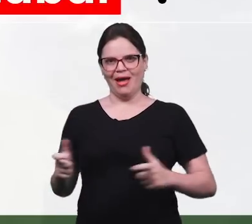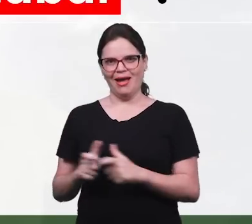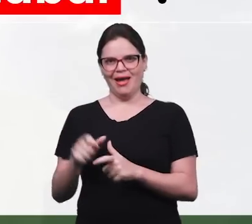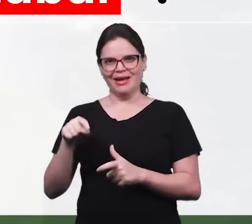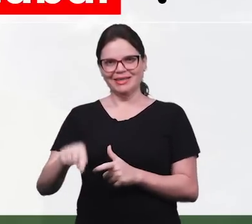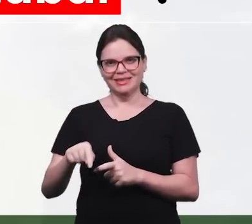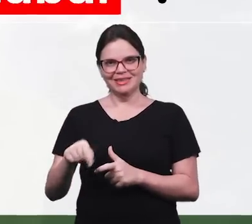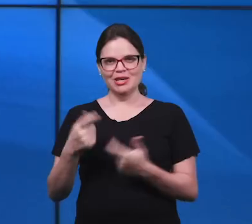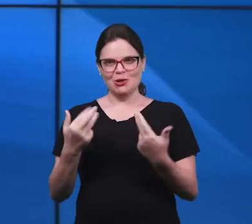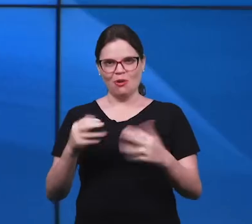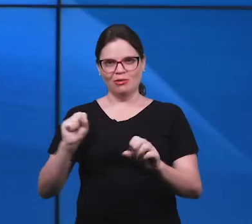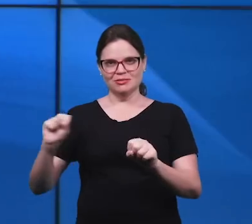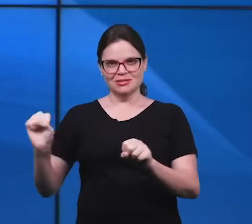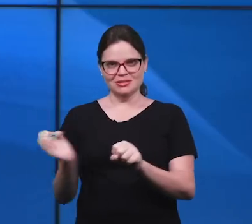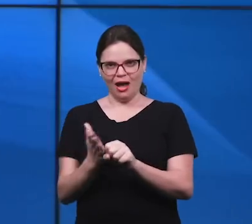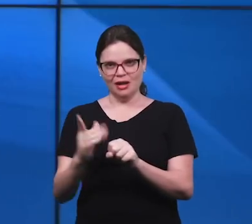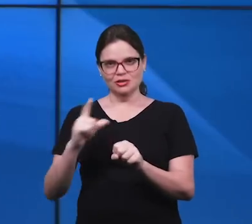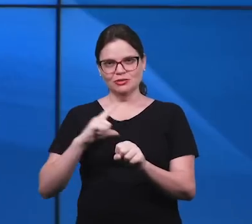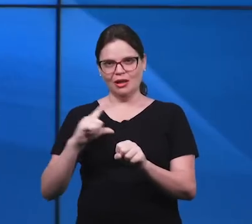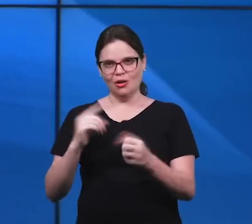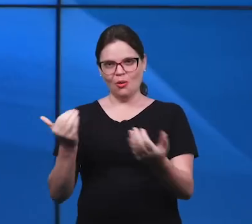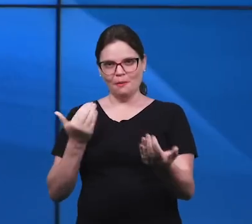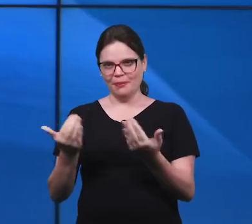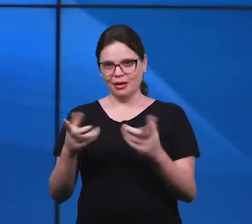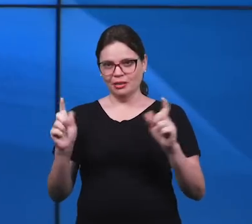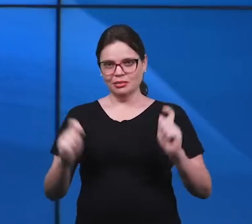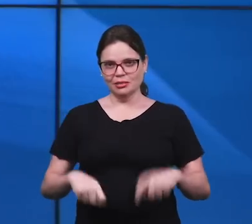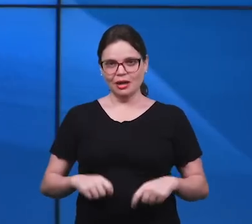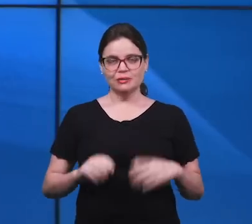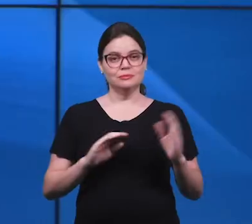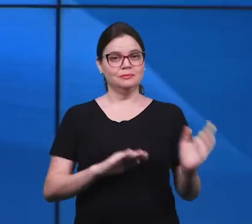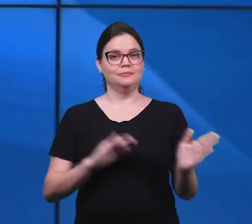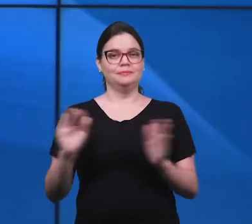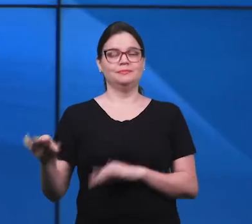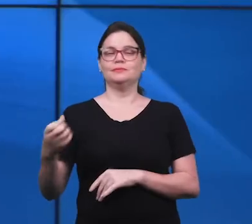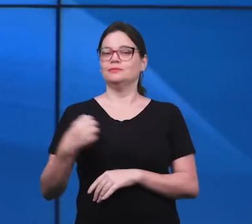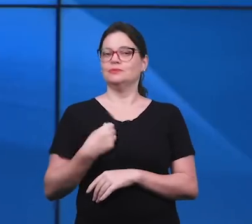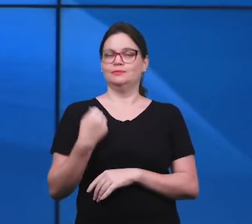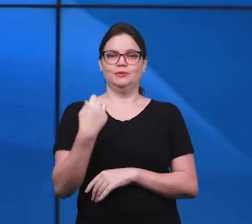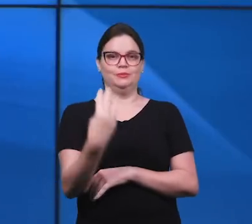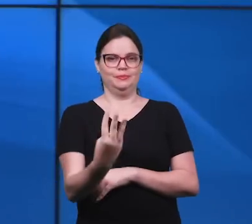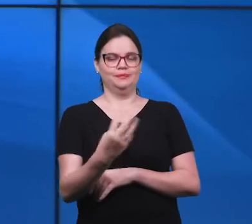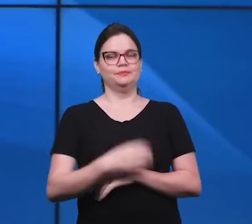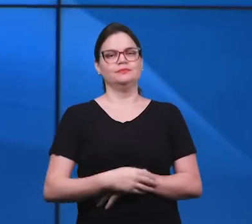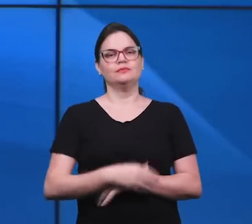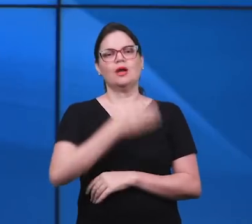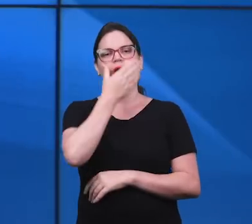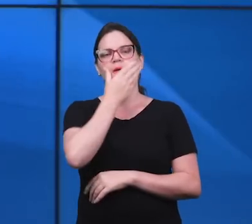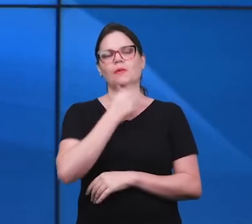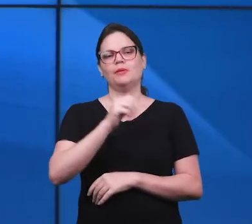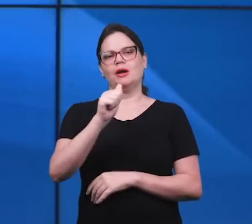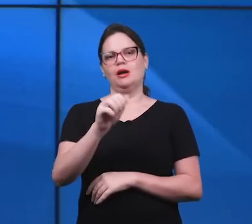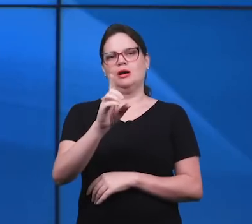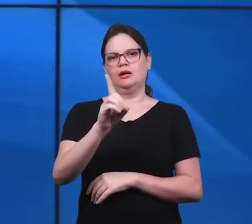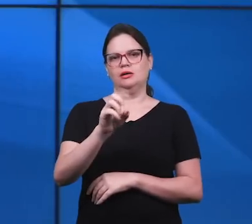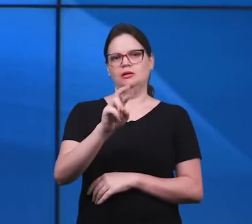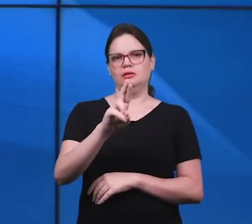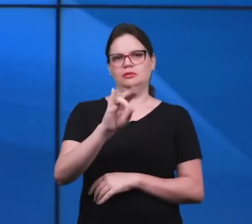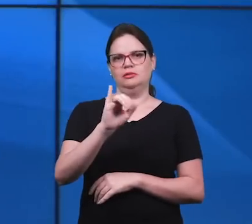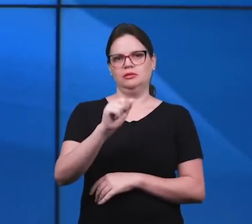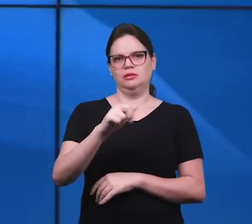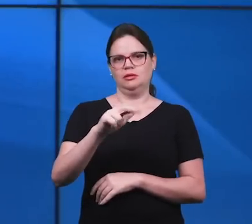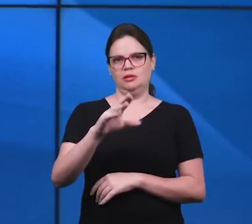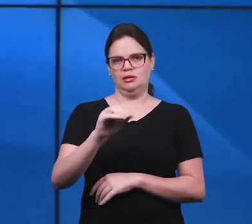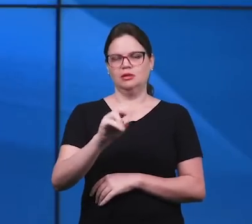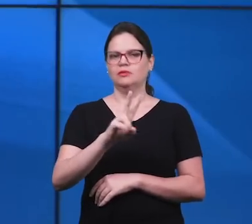se acabar? Então, essa resposta nós vamos obter agora, número 3, do Adriano. Adriano Arão é um dos